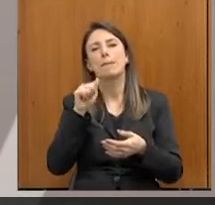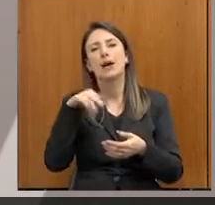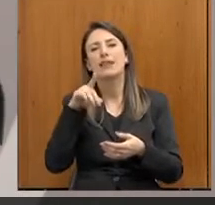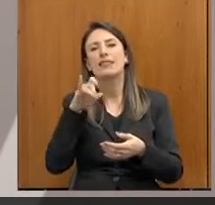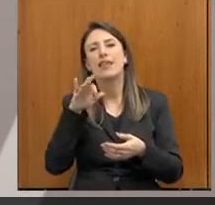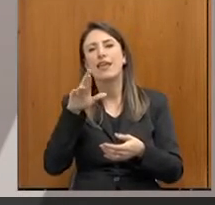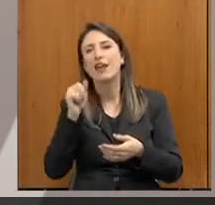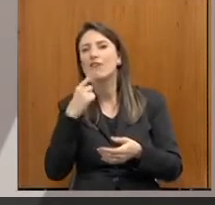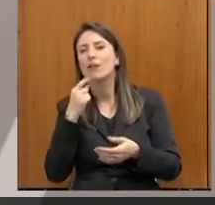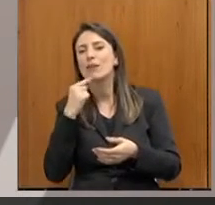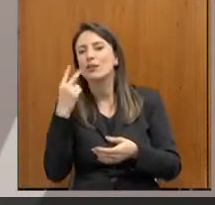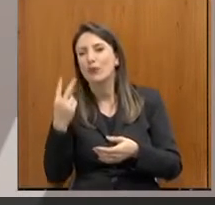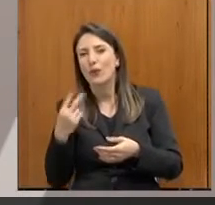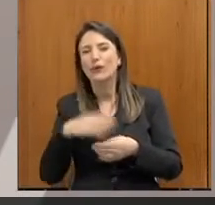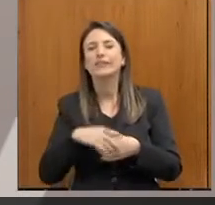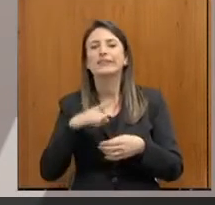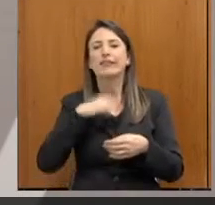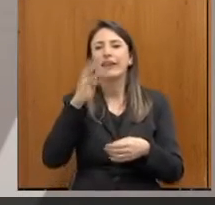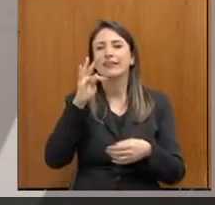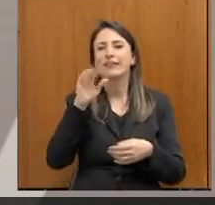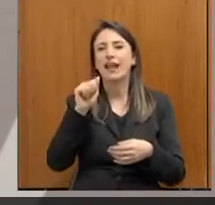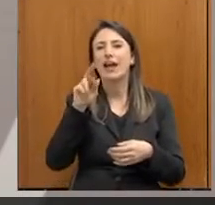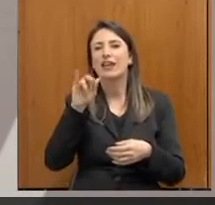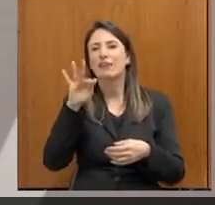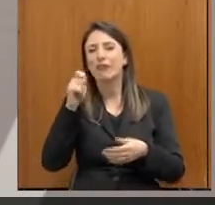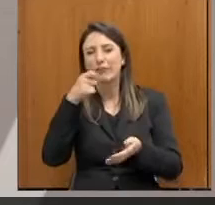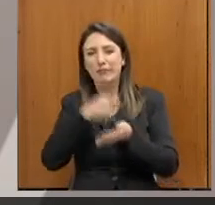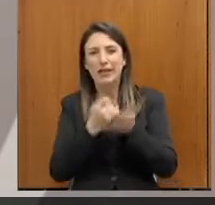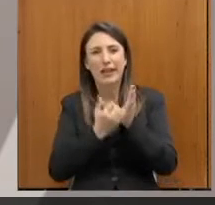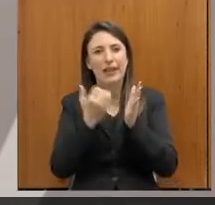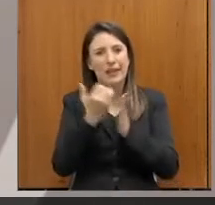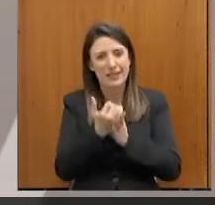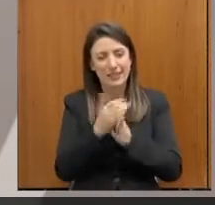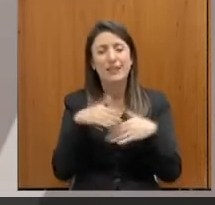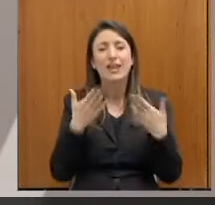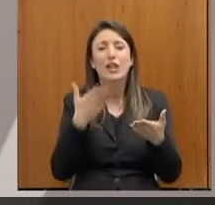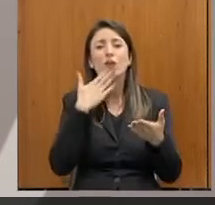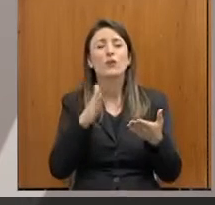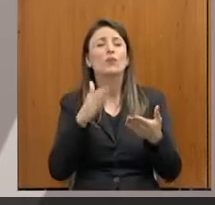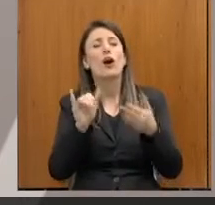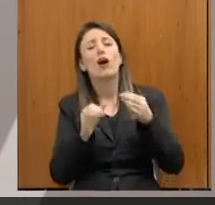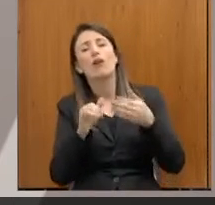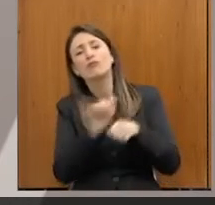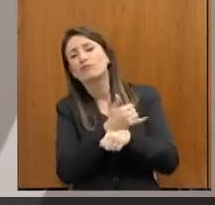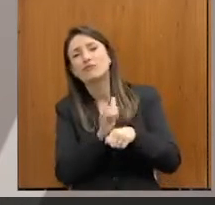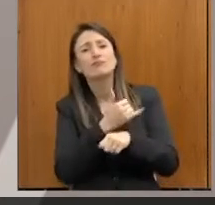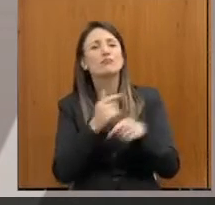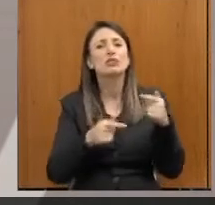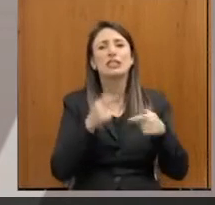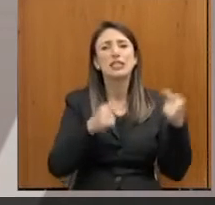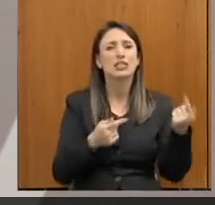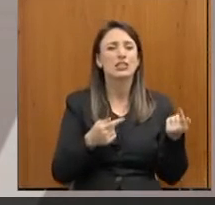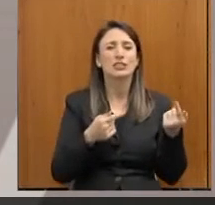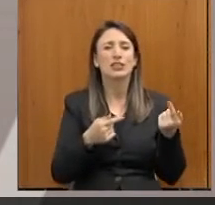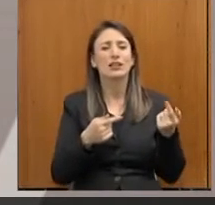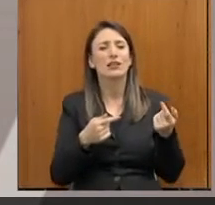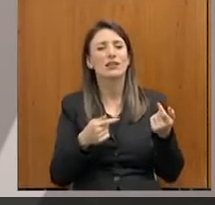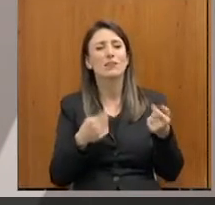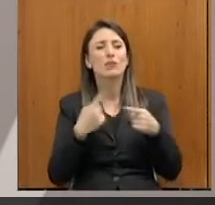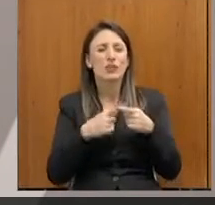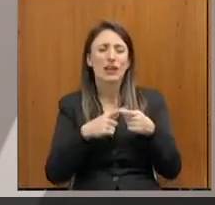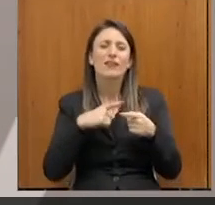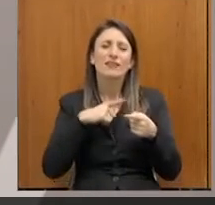sido ou existe uma política da secretaria de desenvolvimento econômico para diante e